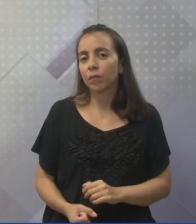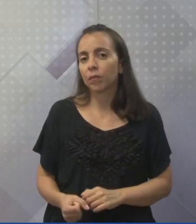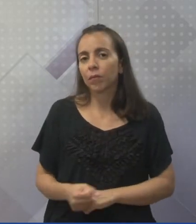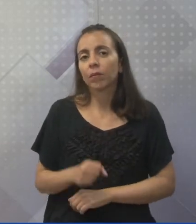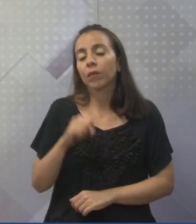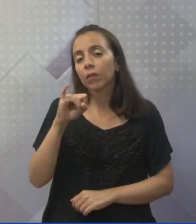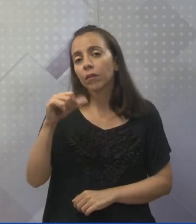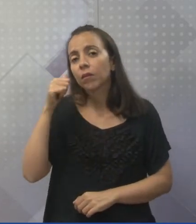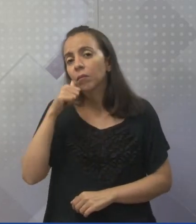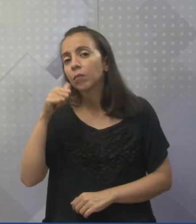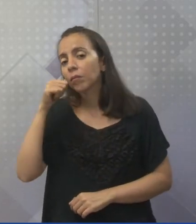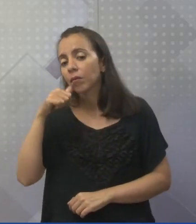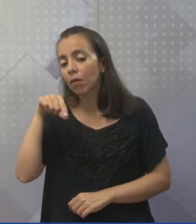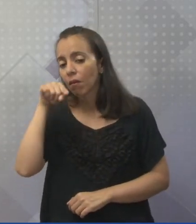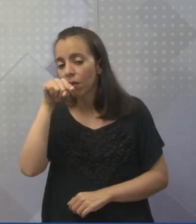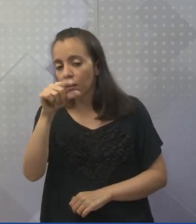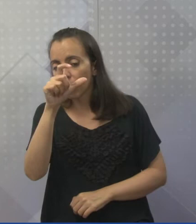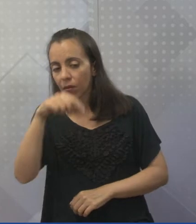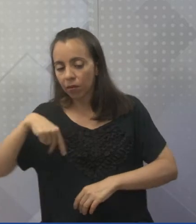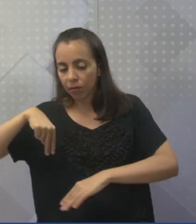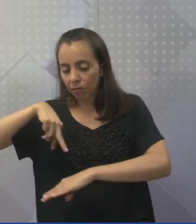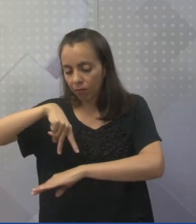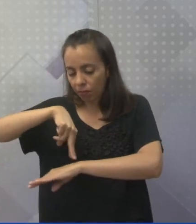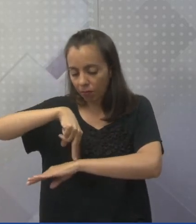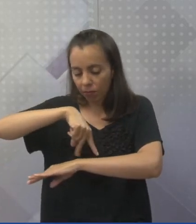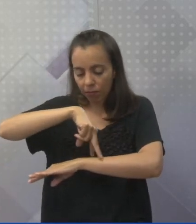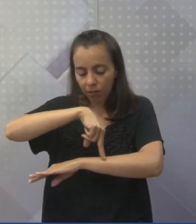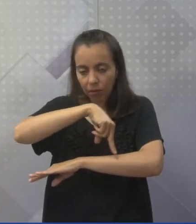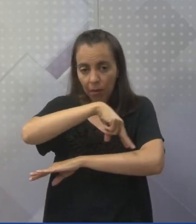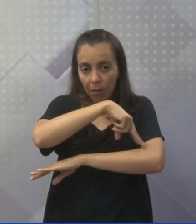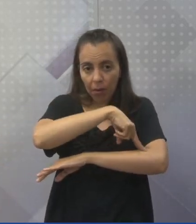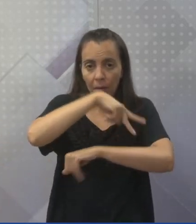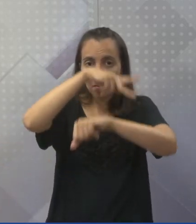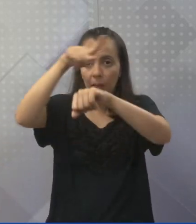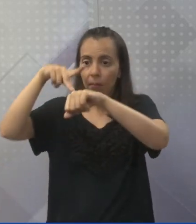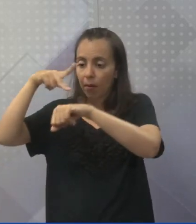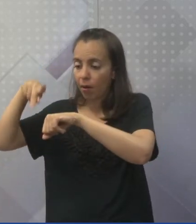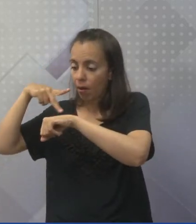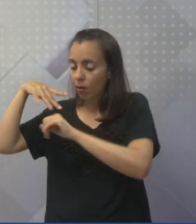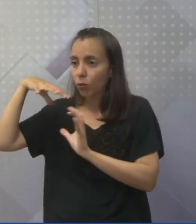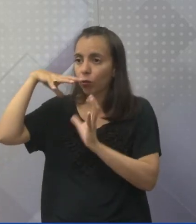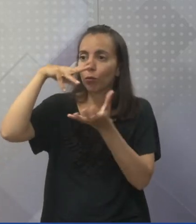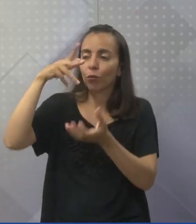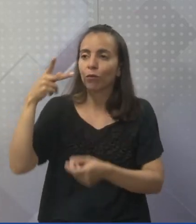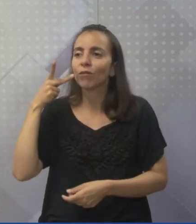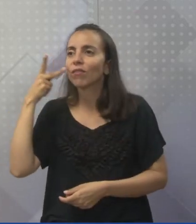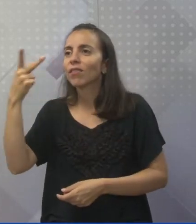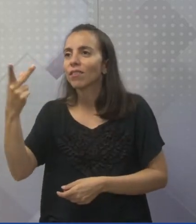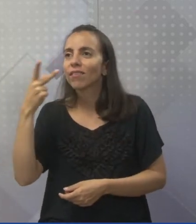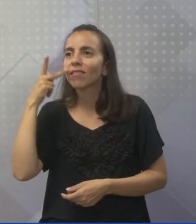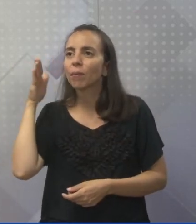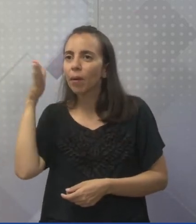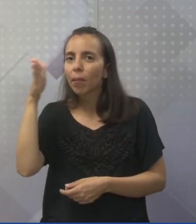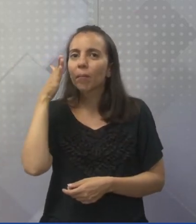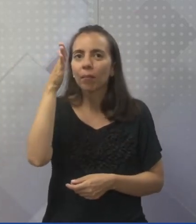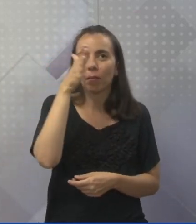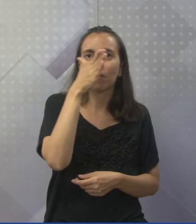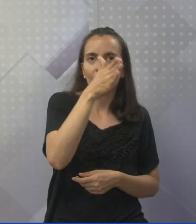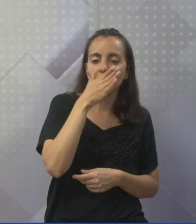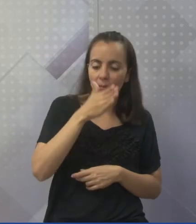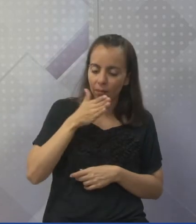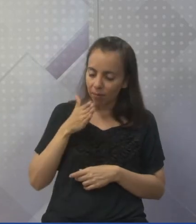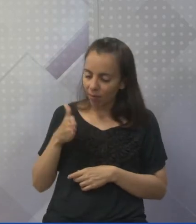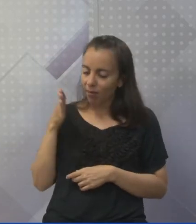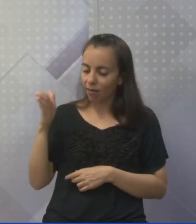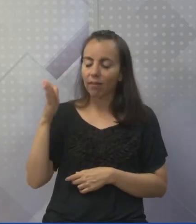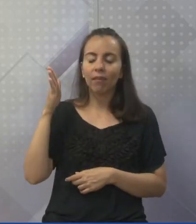fosse uma top model, ela visitaria muitos países em volta do mundo. Então o be se transformou em were e